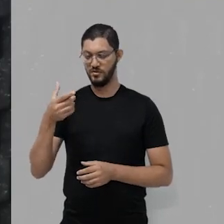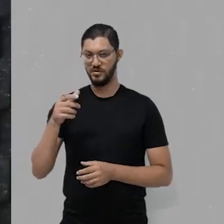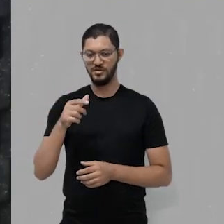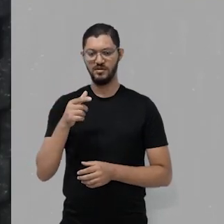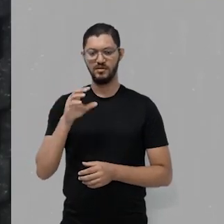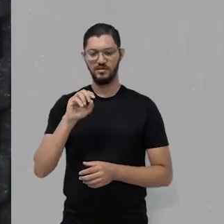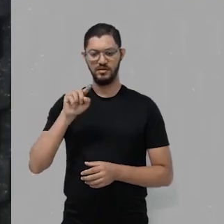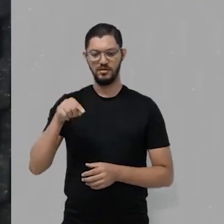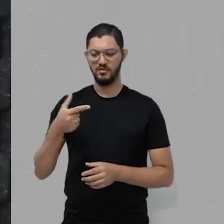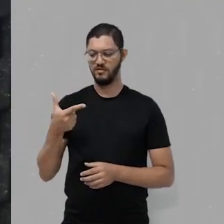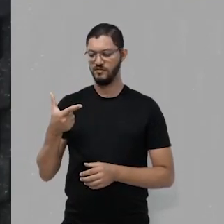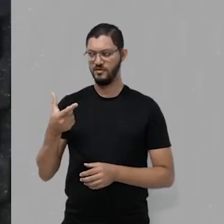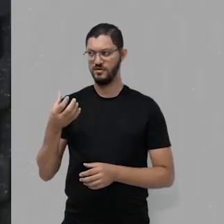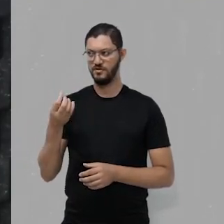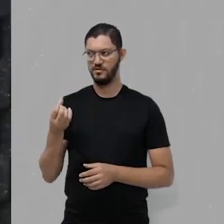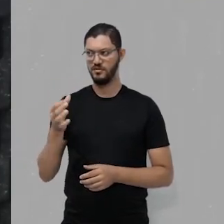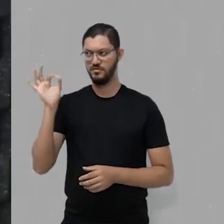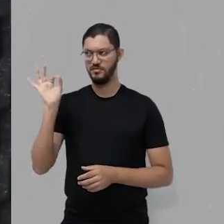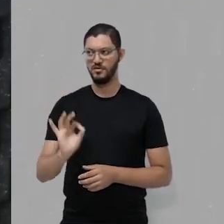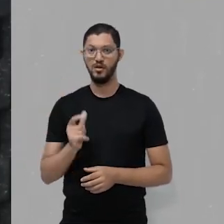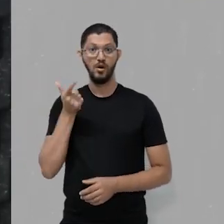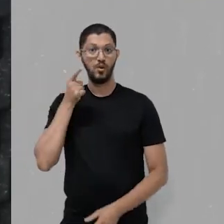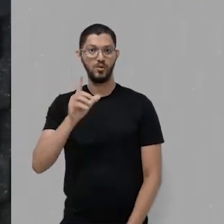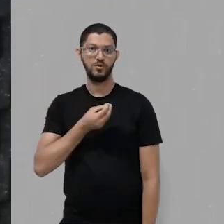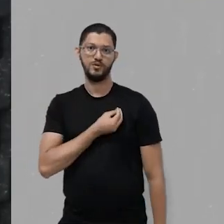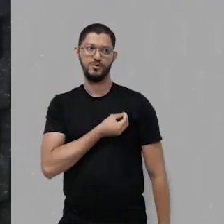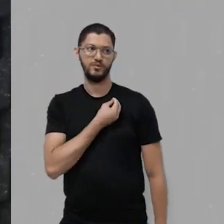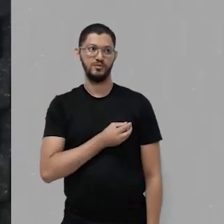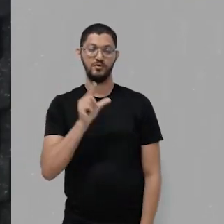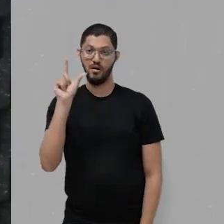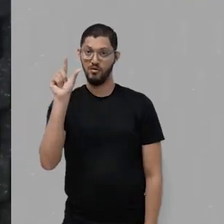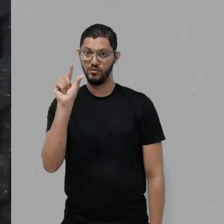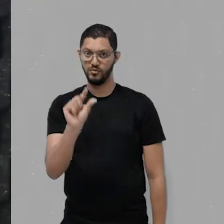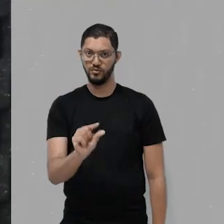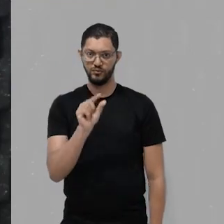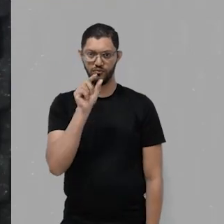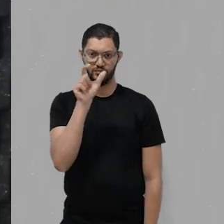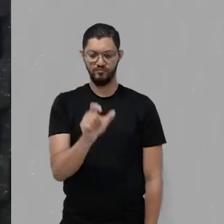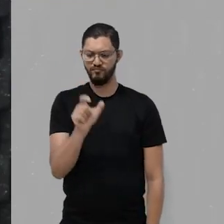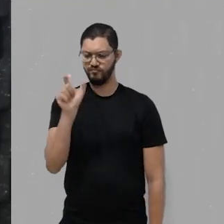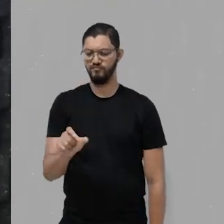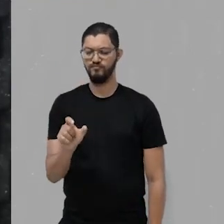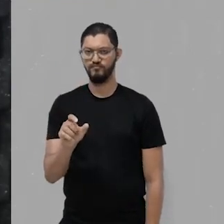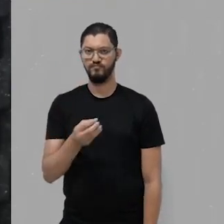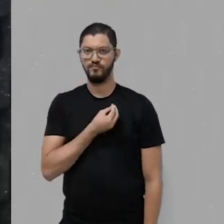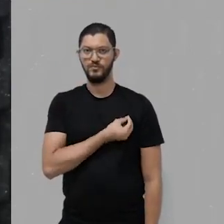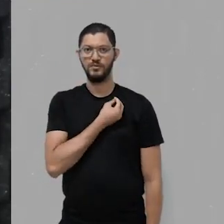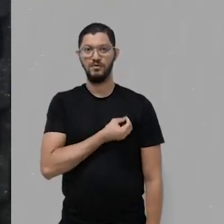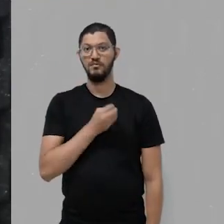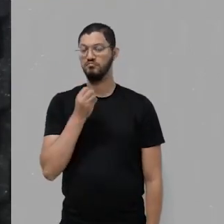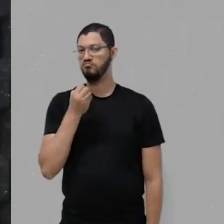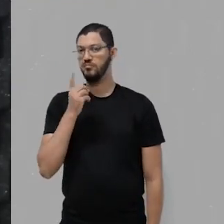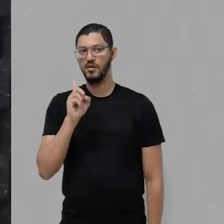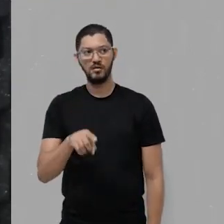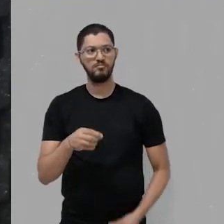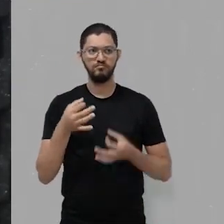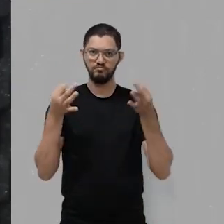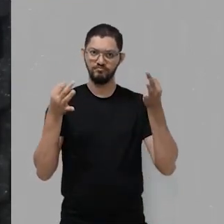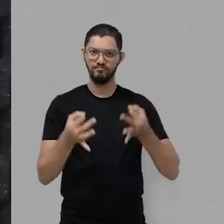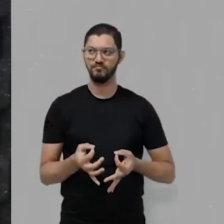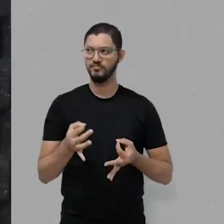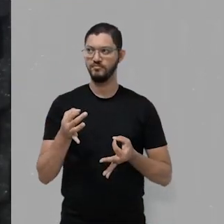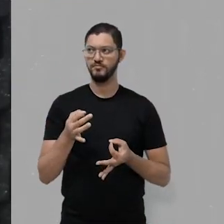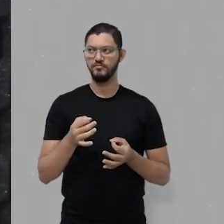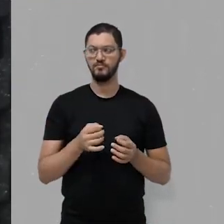0,26% dos indivíduos dessa espécie sobrevive. E essa pequena quantidade de indivíduos que sobrevive é suficiente para